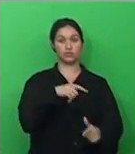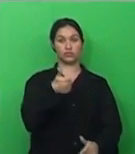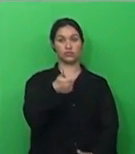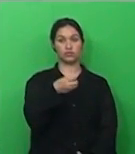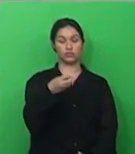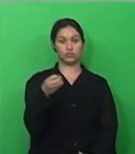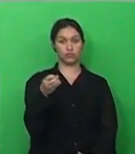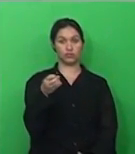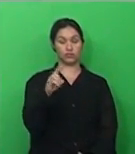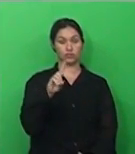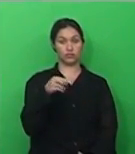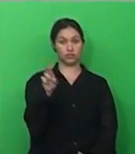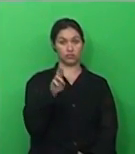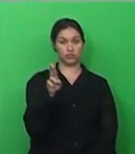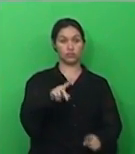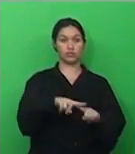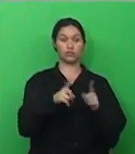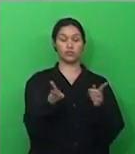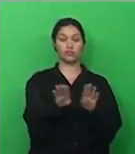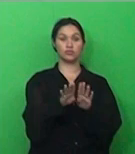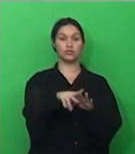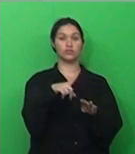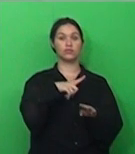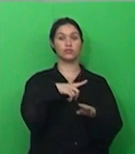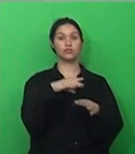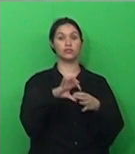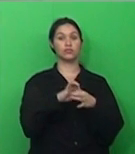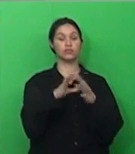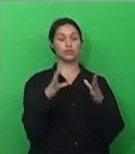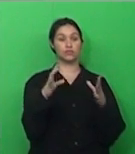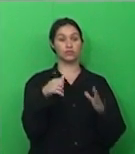a felicidade de conseguir liberações na ordem de